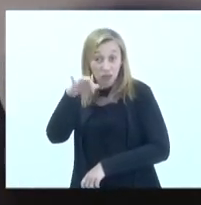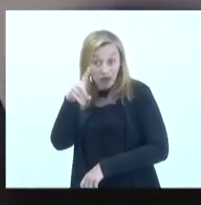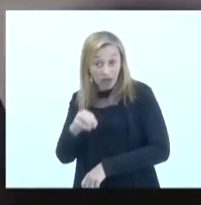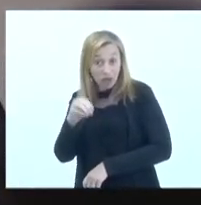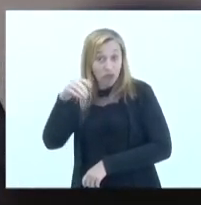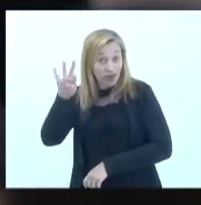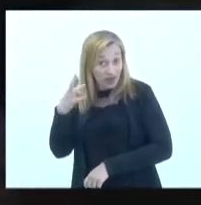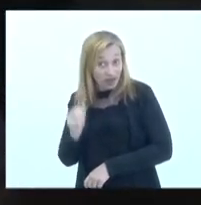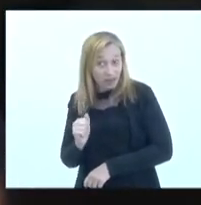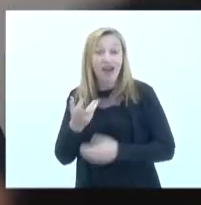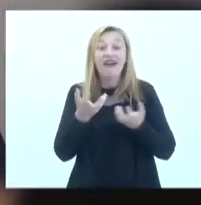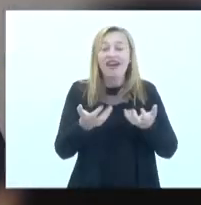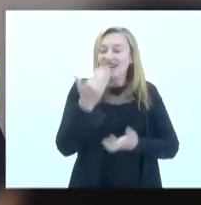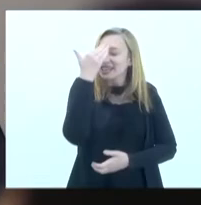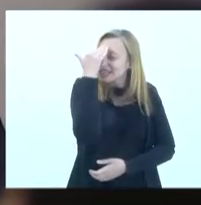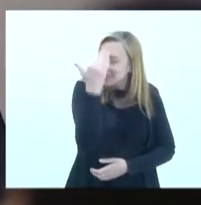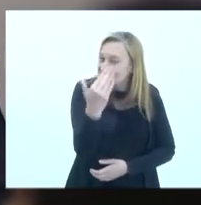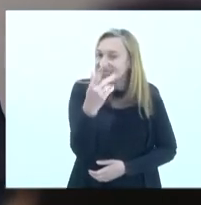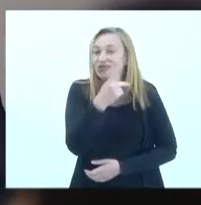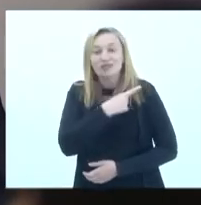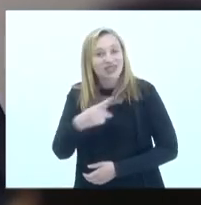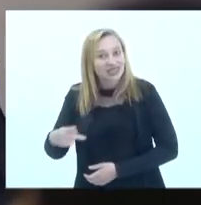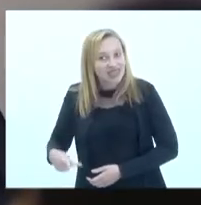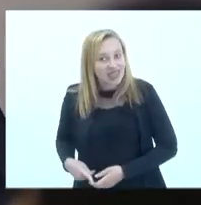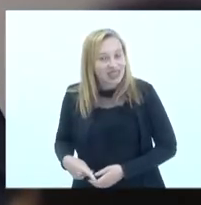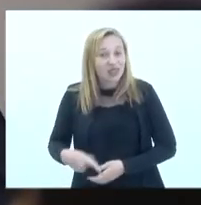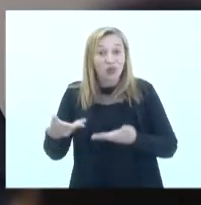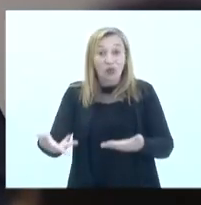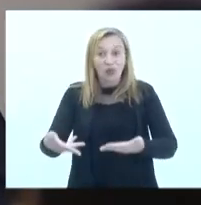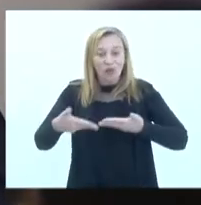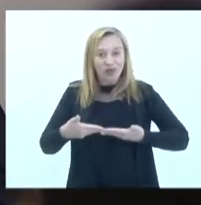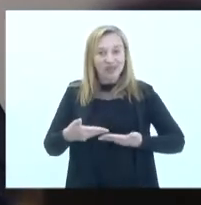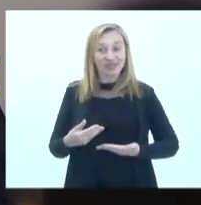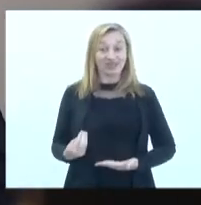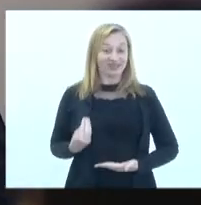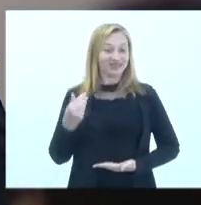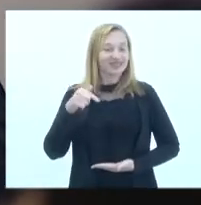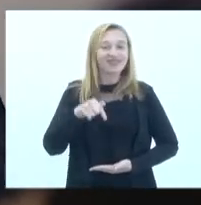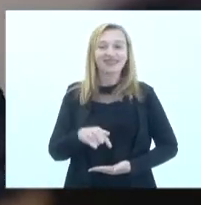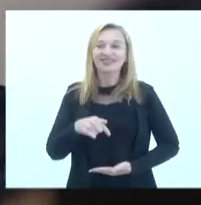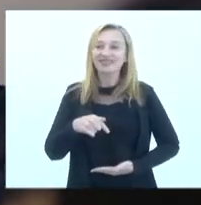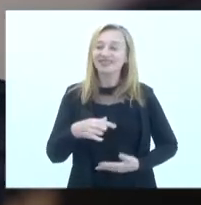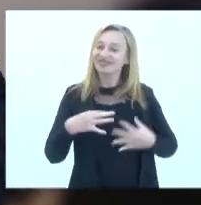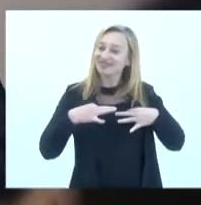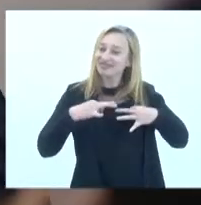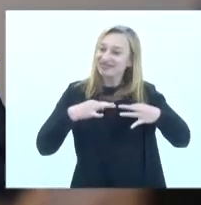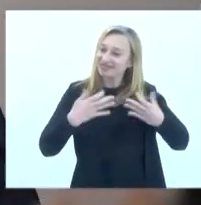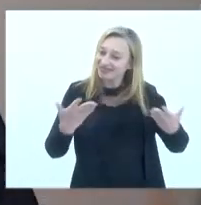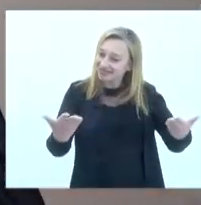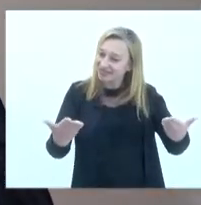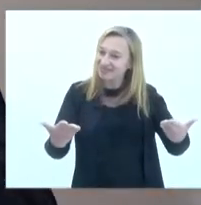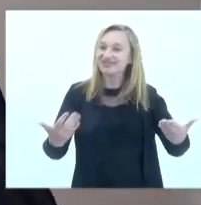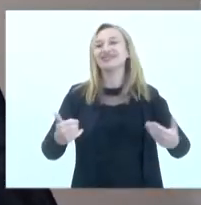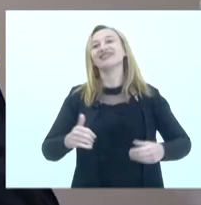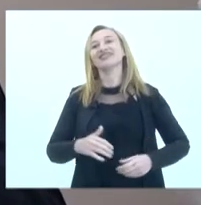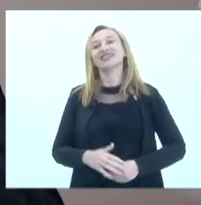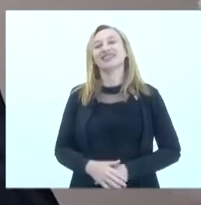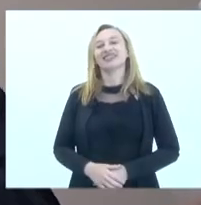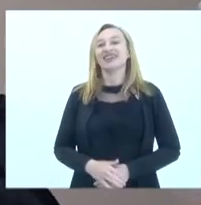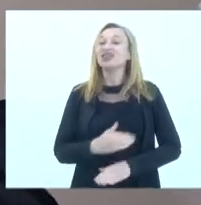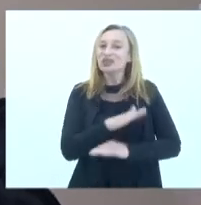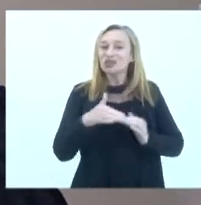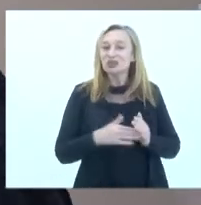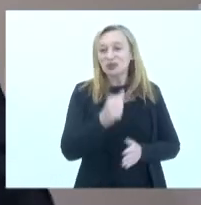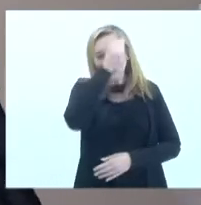Paraíba. Quero agradecer ao presidente ao convite de estar aqui e me colocar à disposição de todos